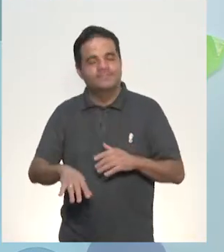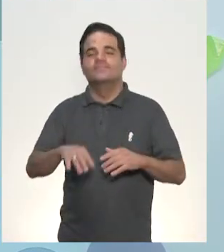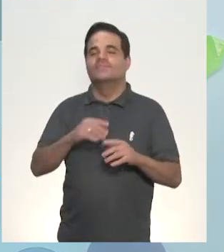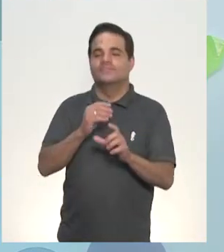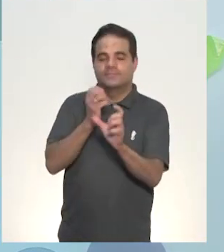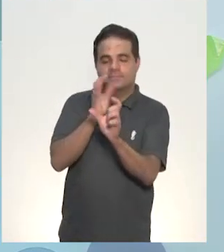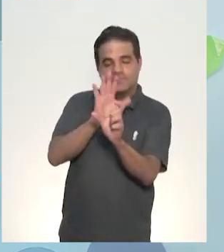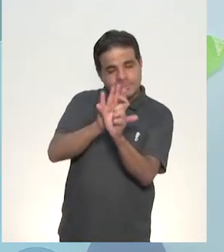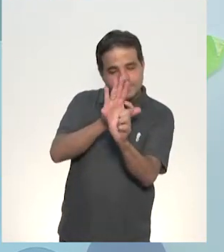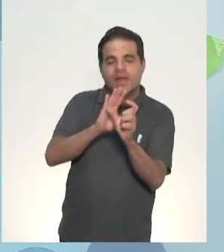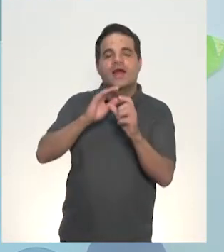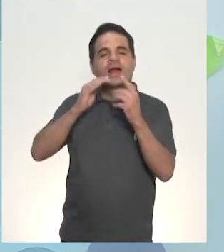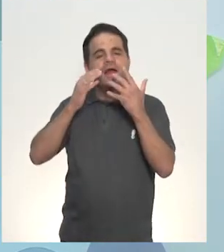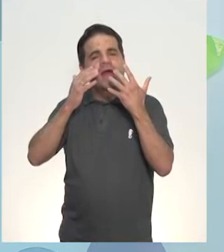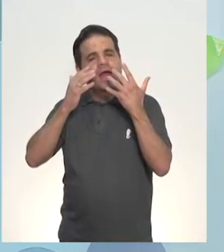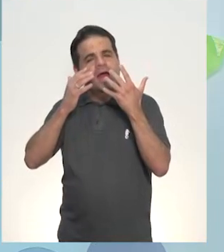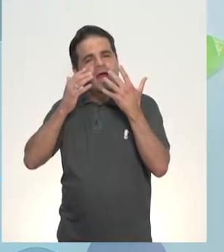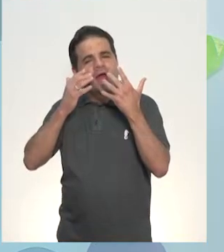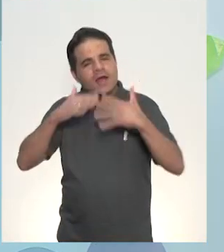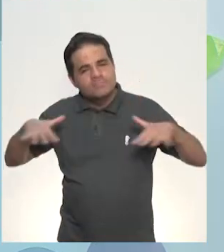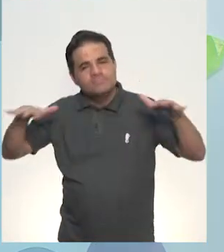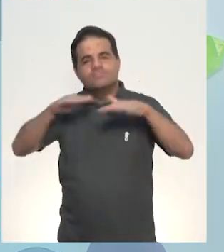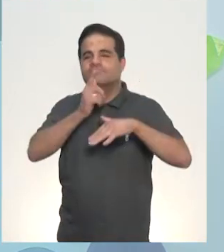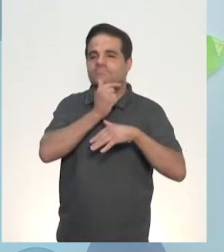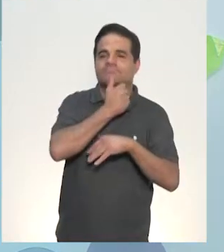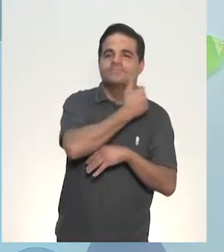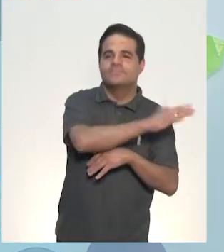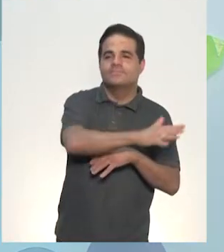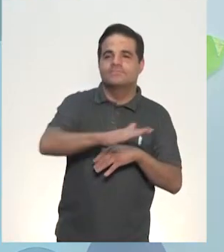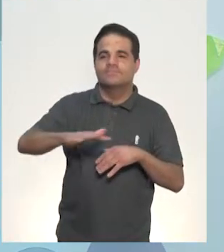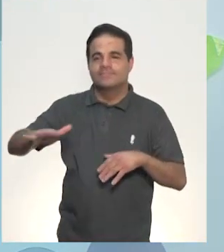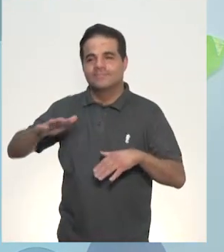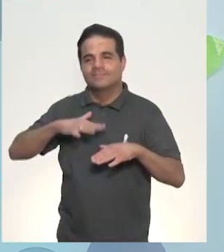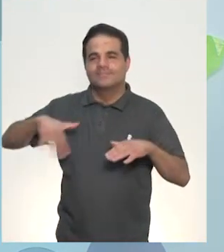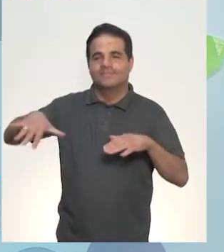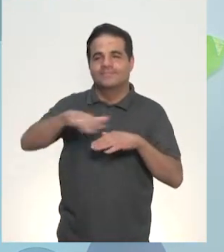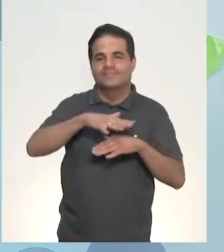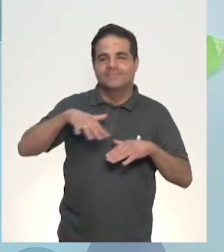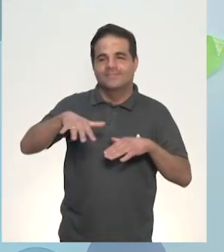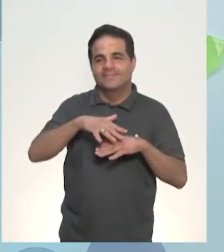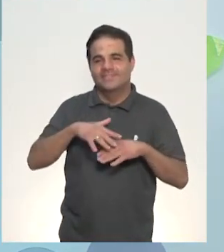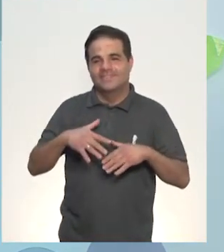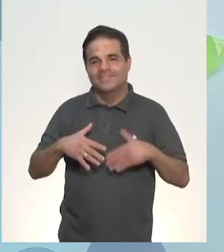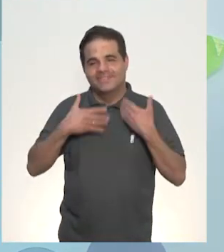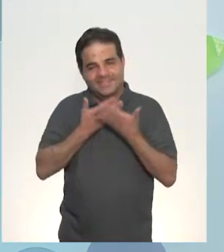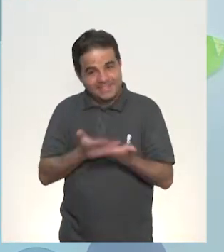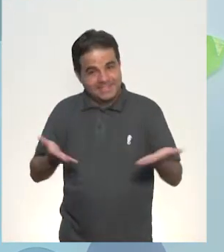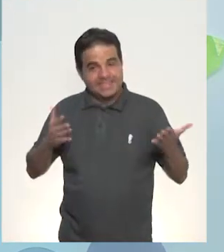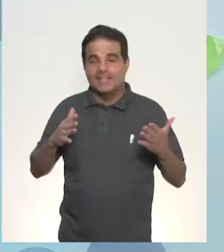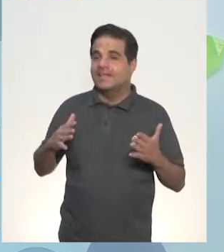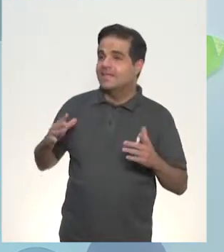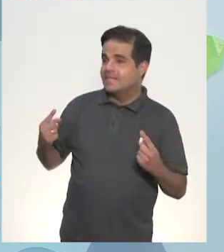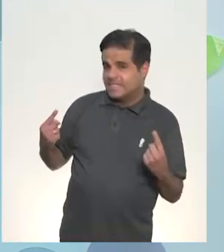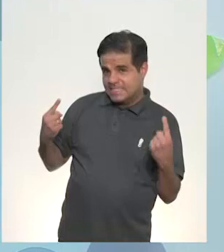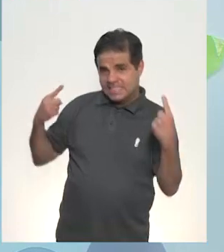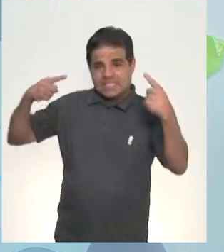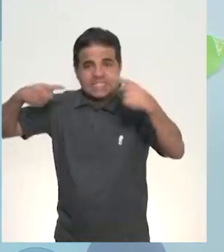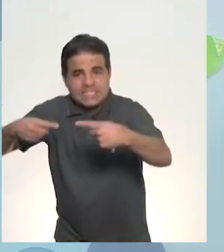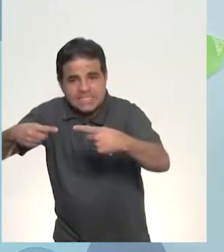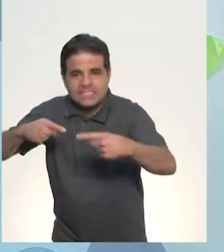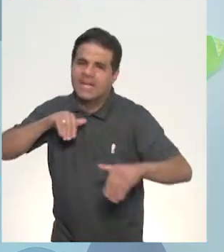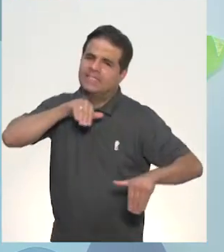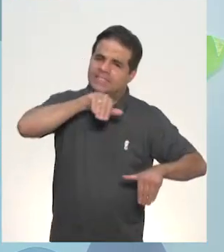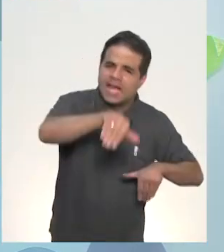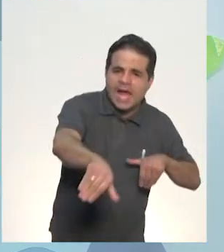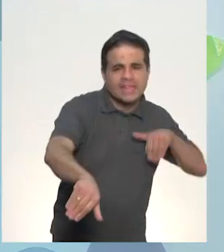mar, quando o mar fica violento, bravio, e ele suga quem se atreve a nadar,